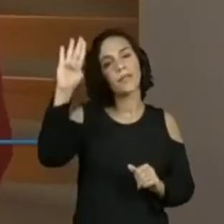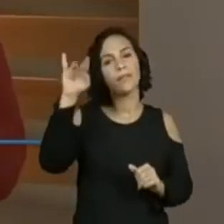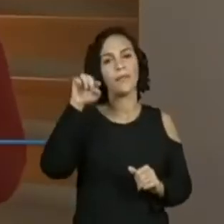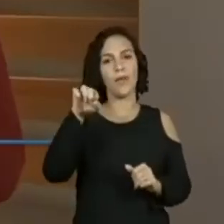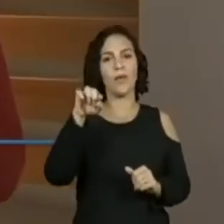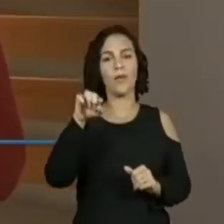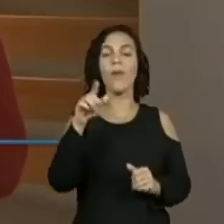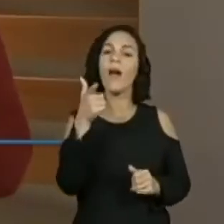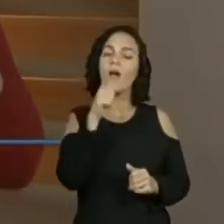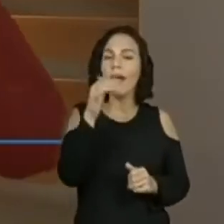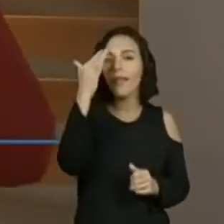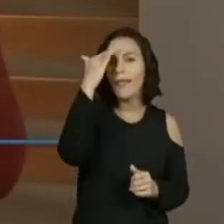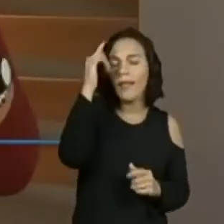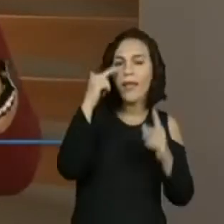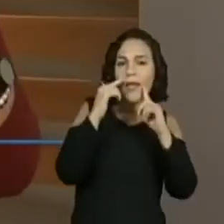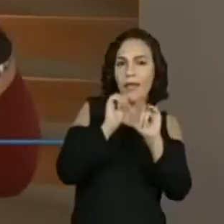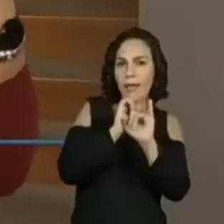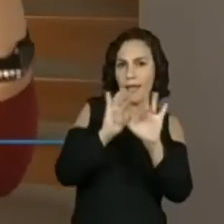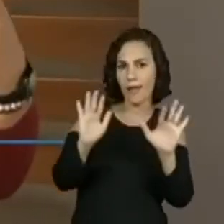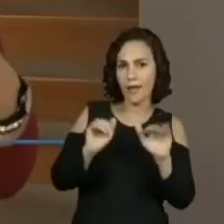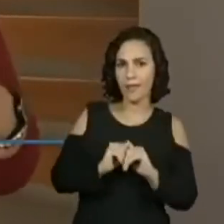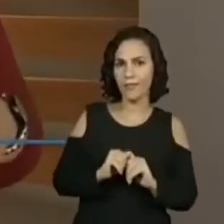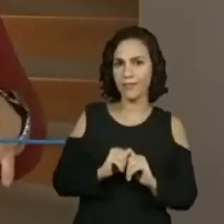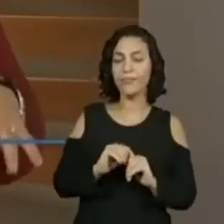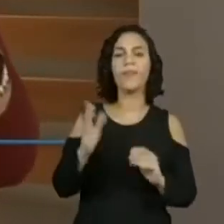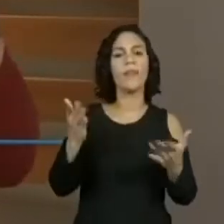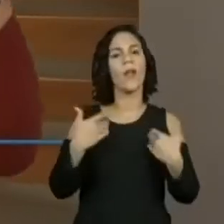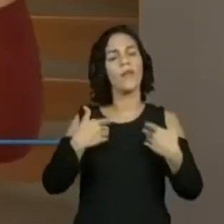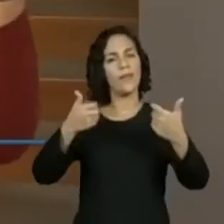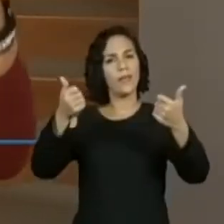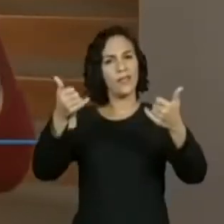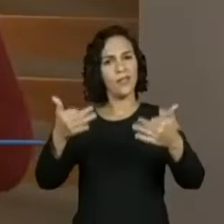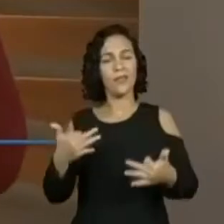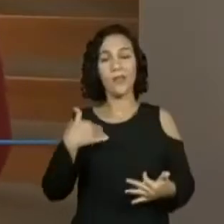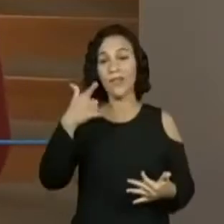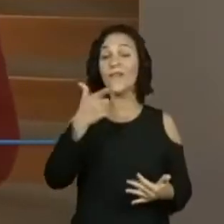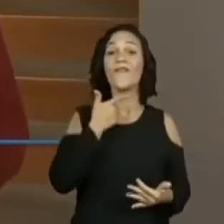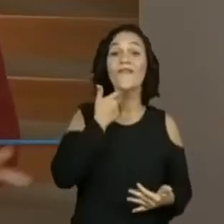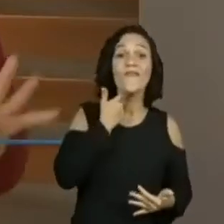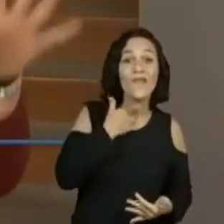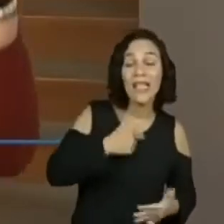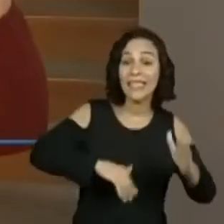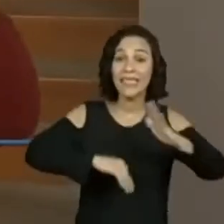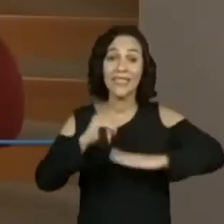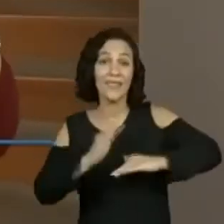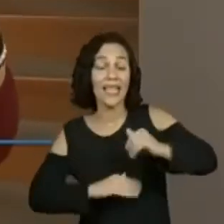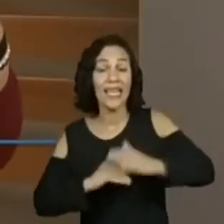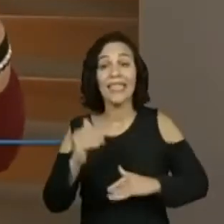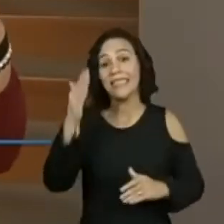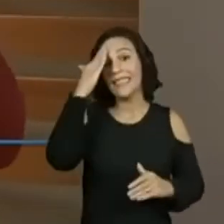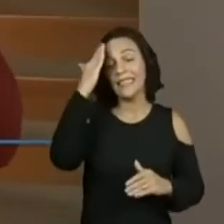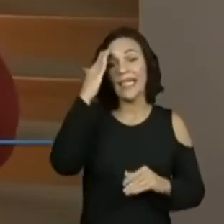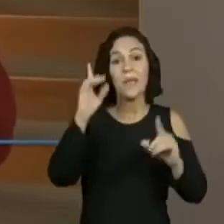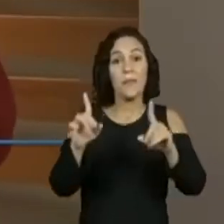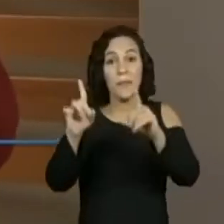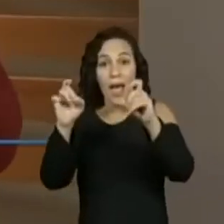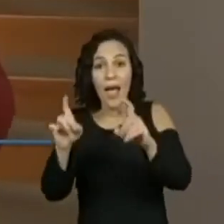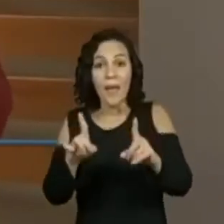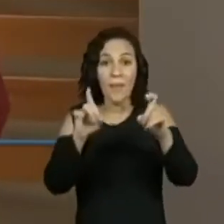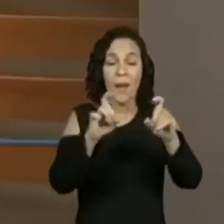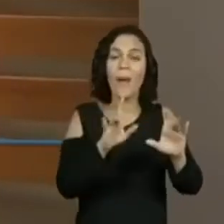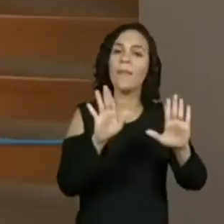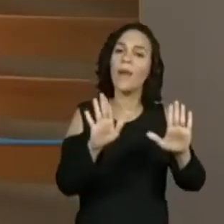gente entendeu. Por enquanto a gente teve um pouquinho explicativo, eu sei que vocês estão doidos para colocar a mão na massa, começar a aparecer as fotos daqui que eu